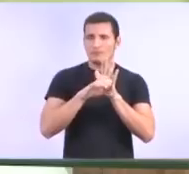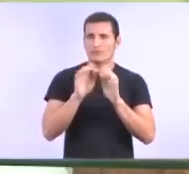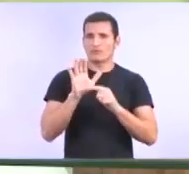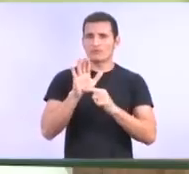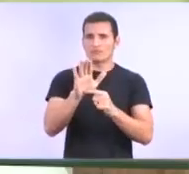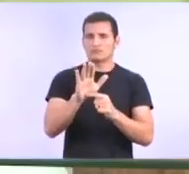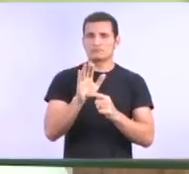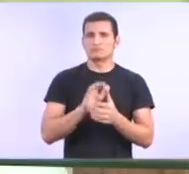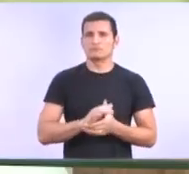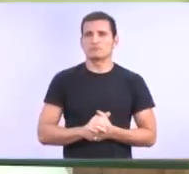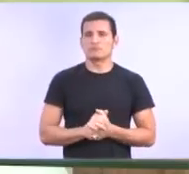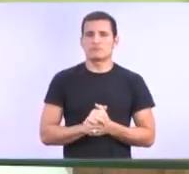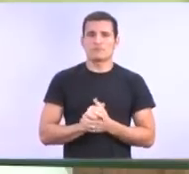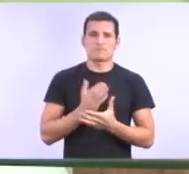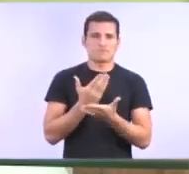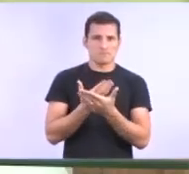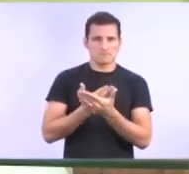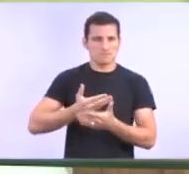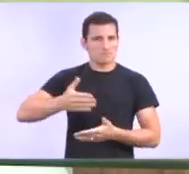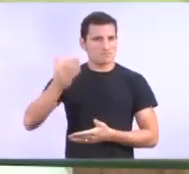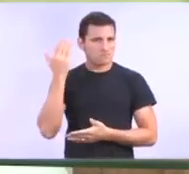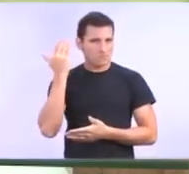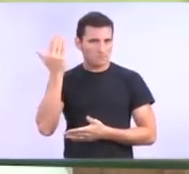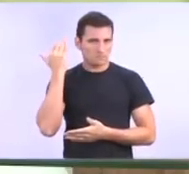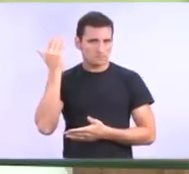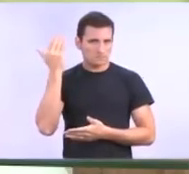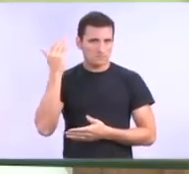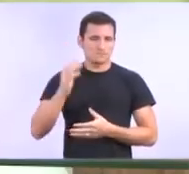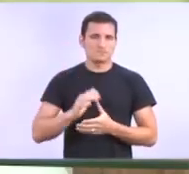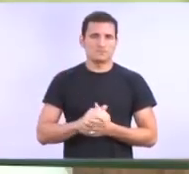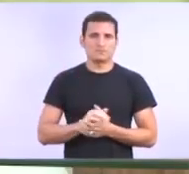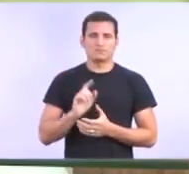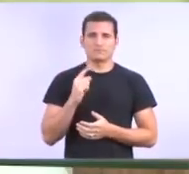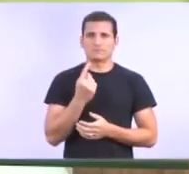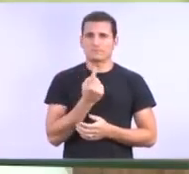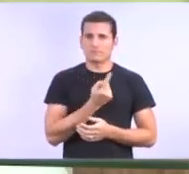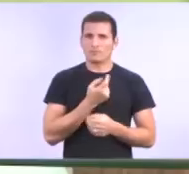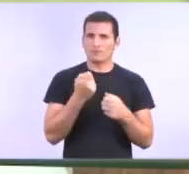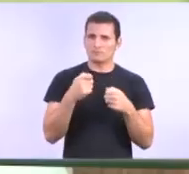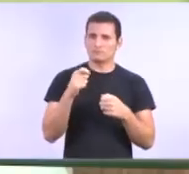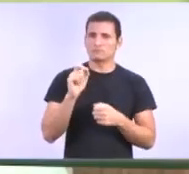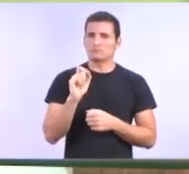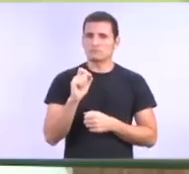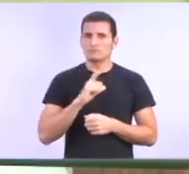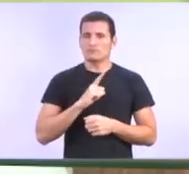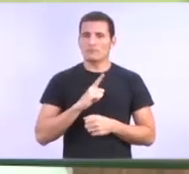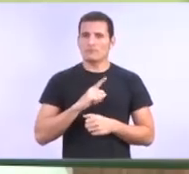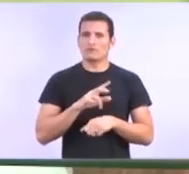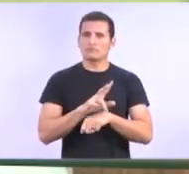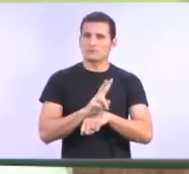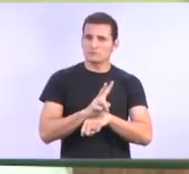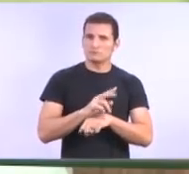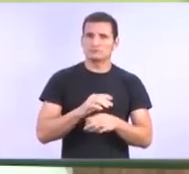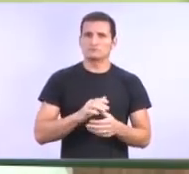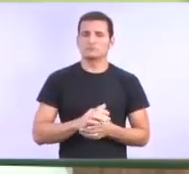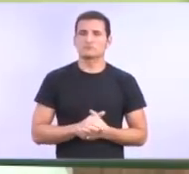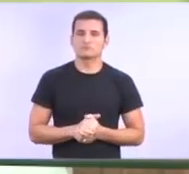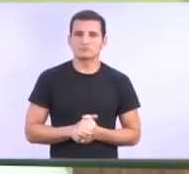apresentado na aula passada, que a gente precisa de ter segurança, né,